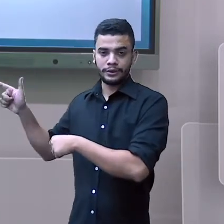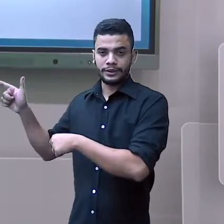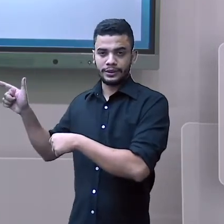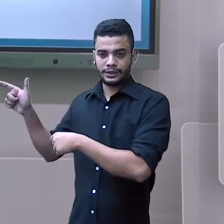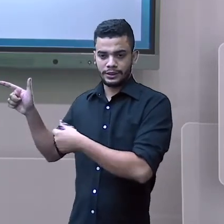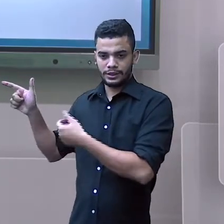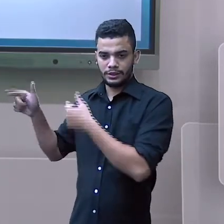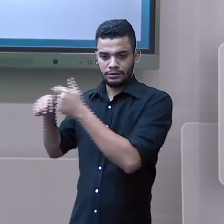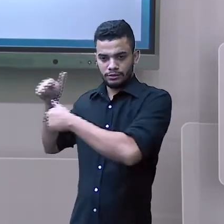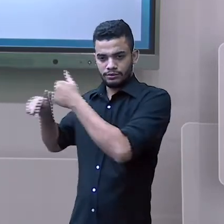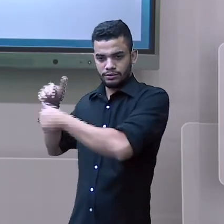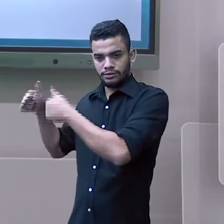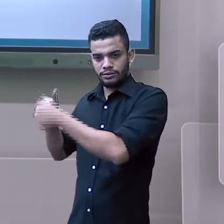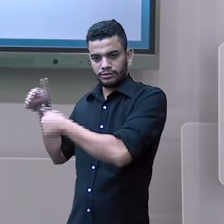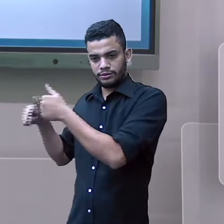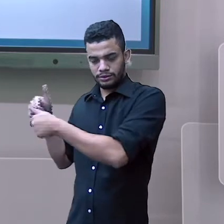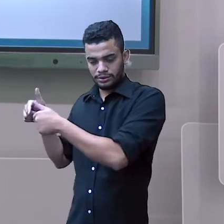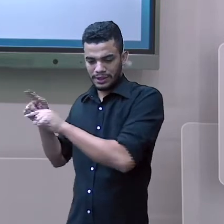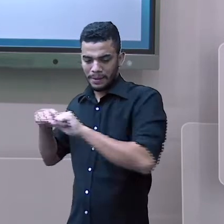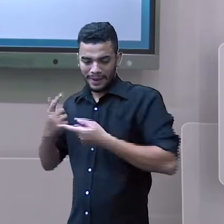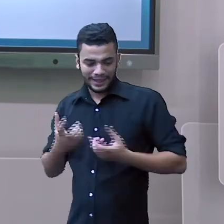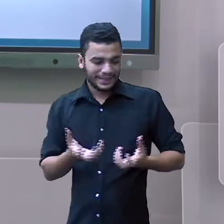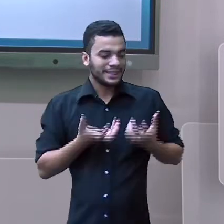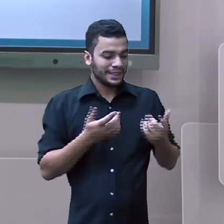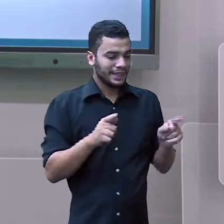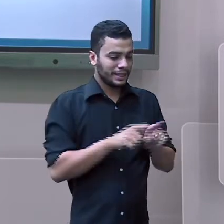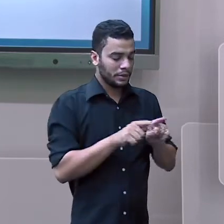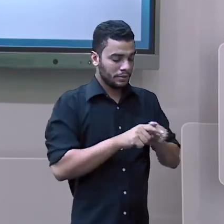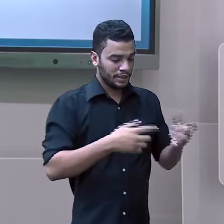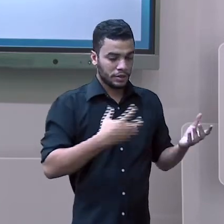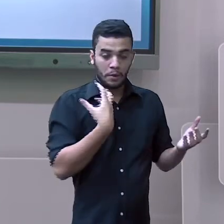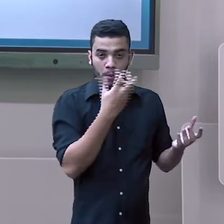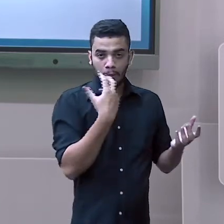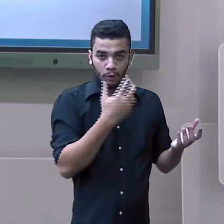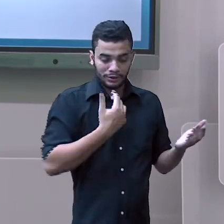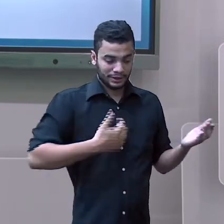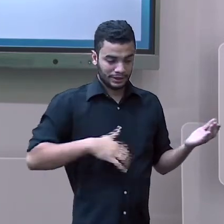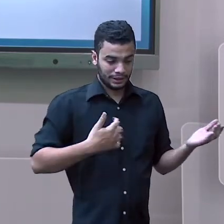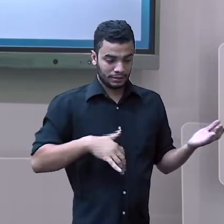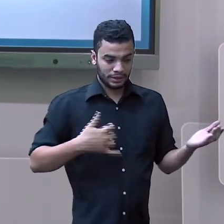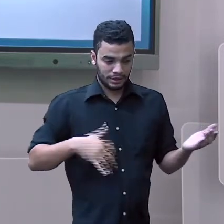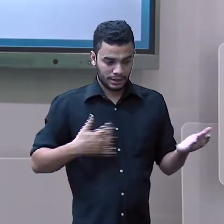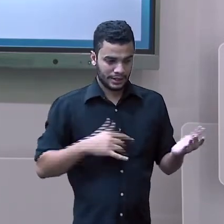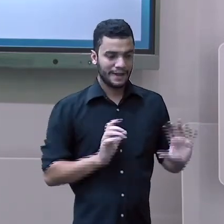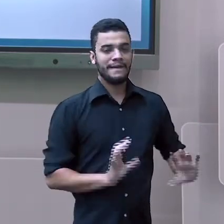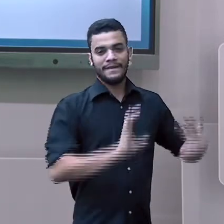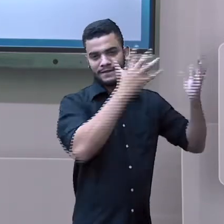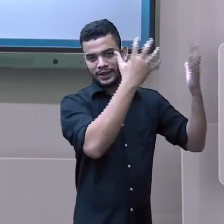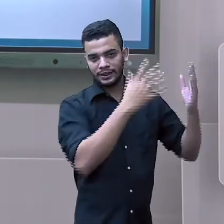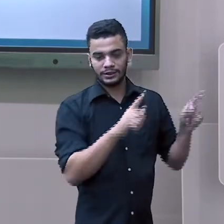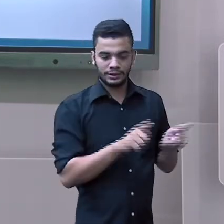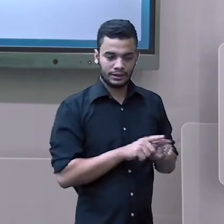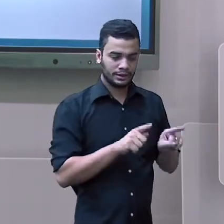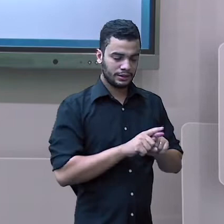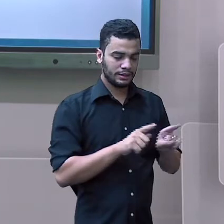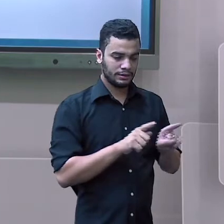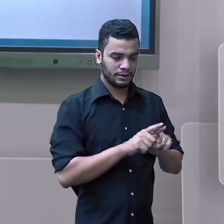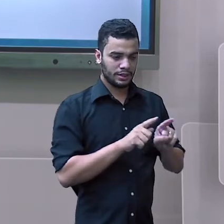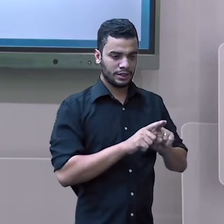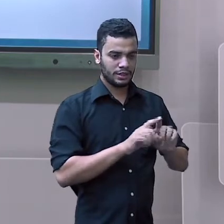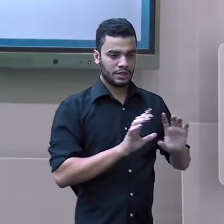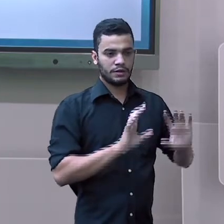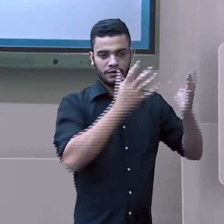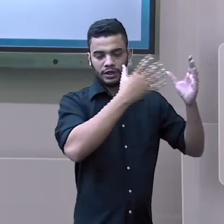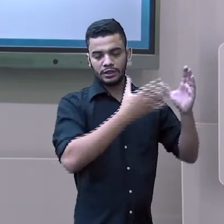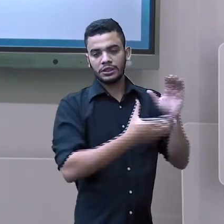em um casamento, tocando em uma festa. Mas há aqueles que utilizam a música